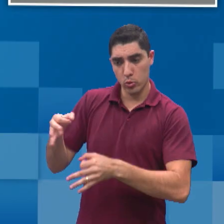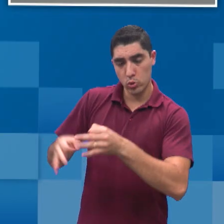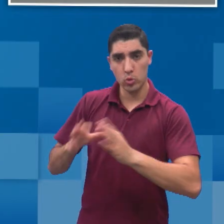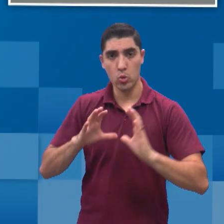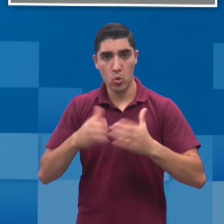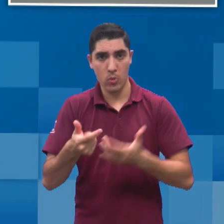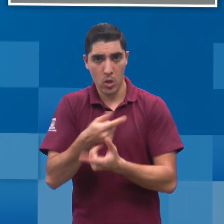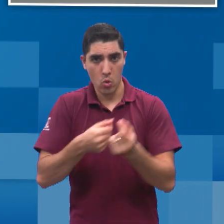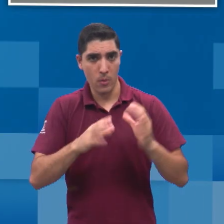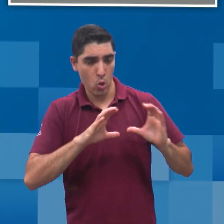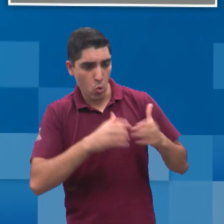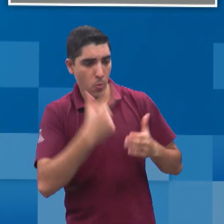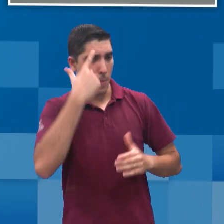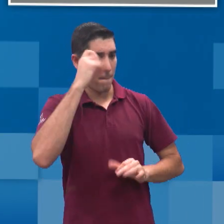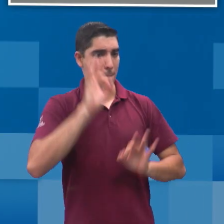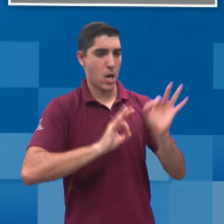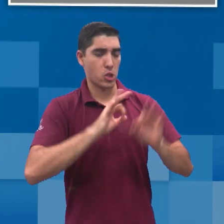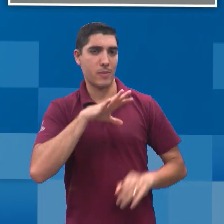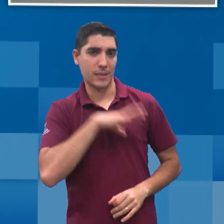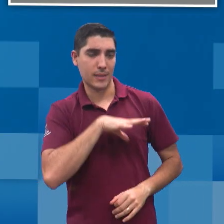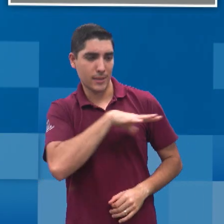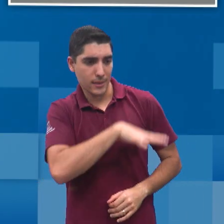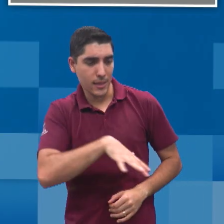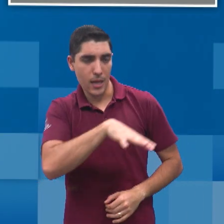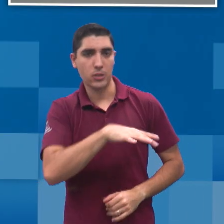Economia e Planejamento Urbano.